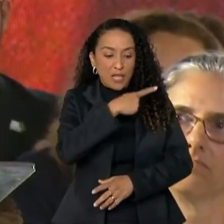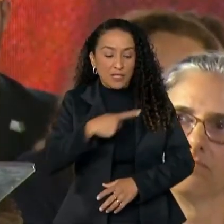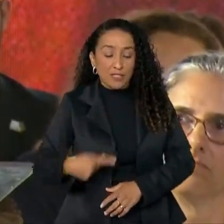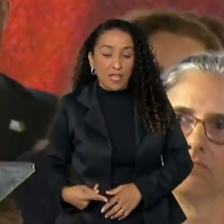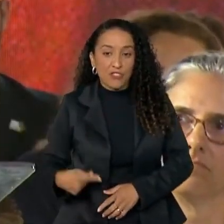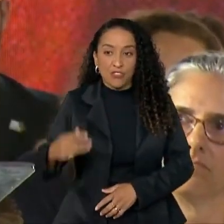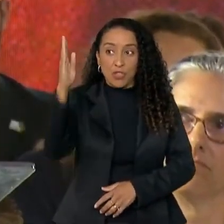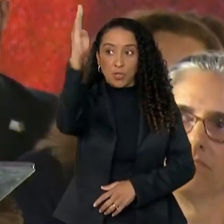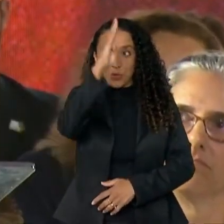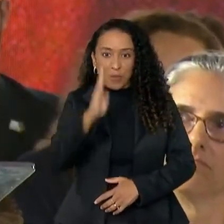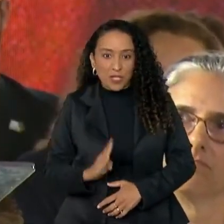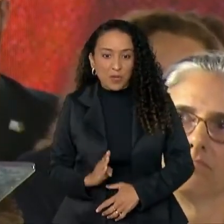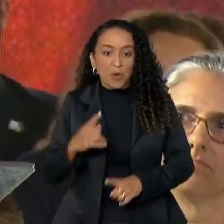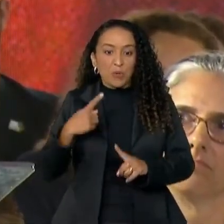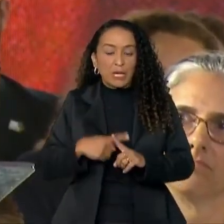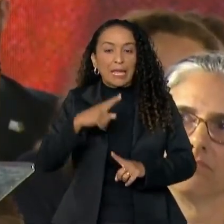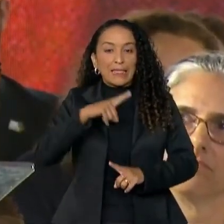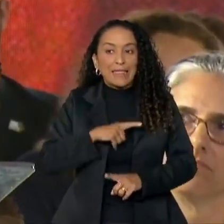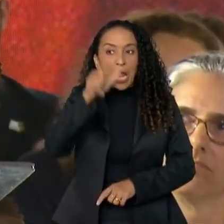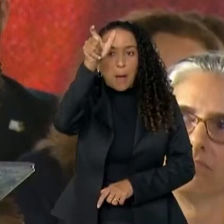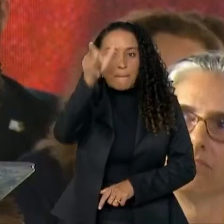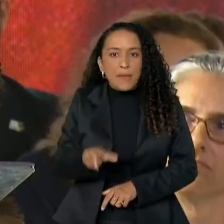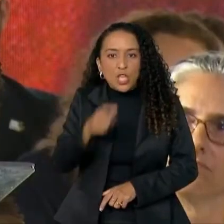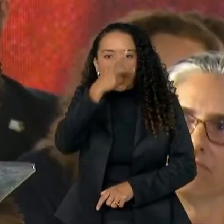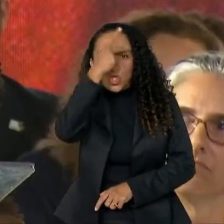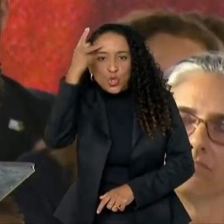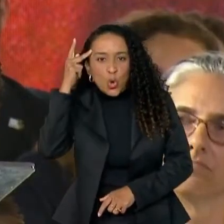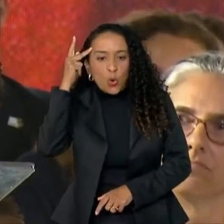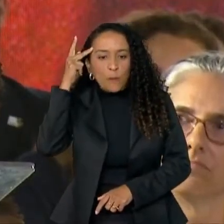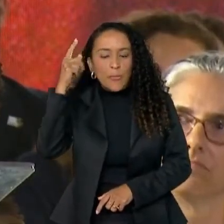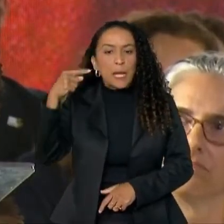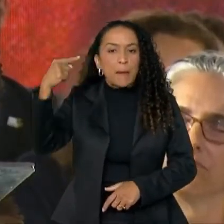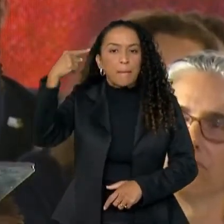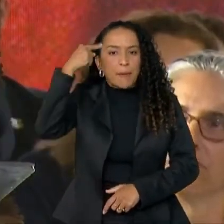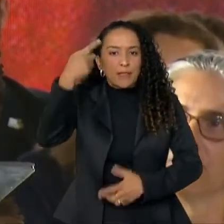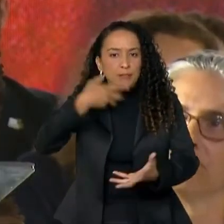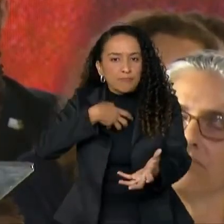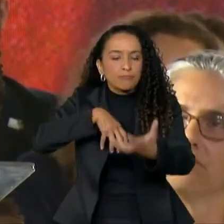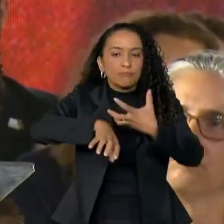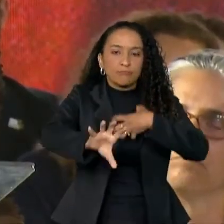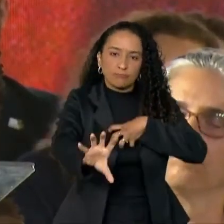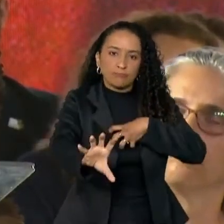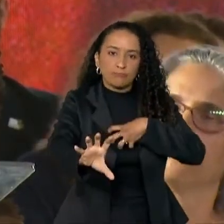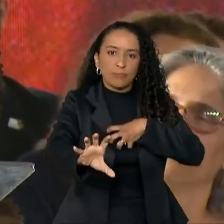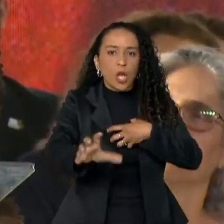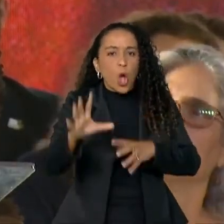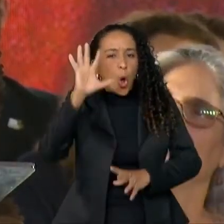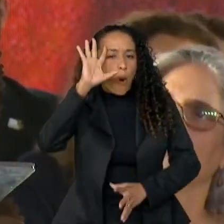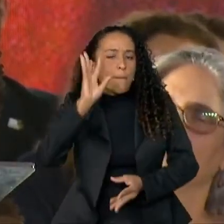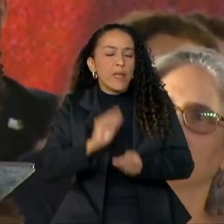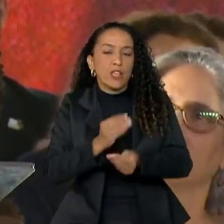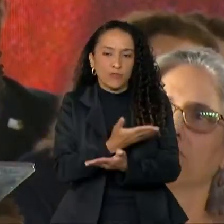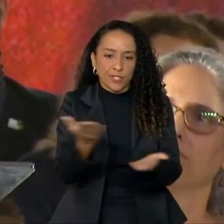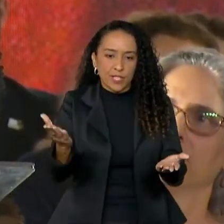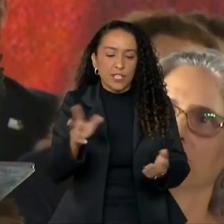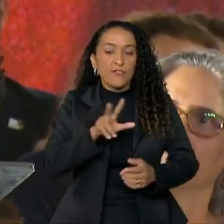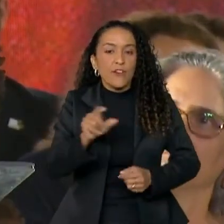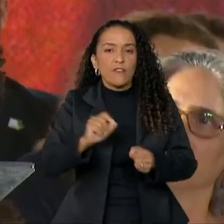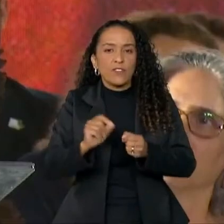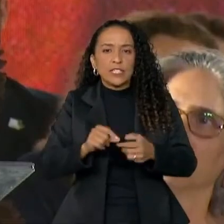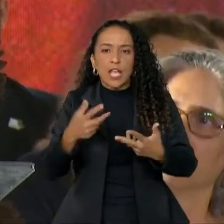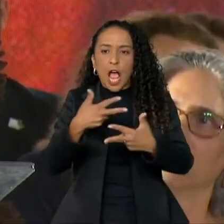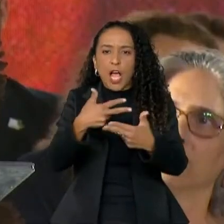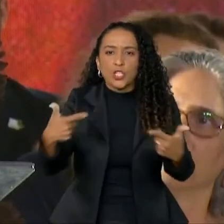da República, porque tem alguém que pensa como vocês, que compreende vocês e que vai fazer